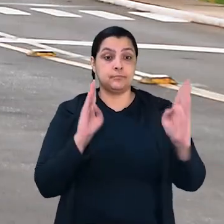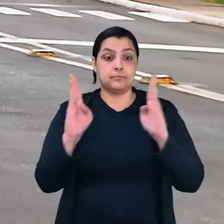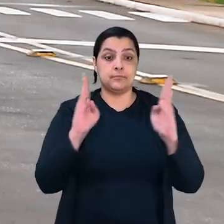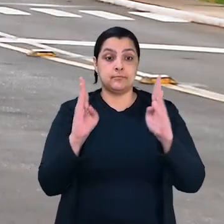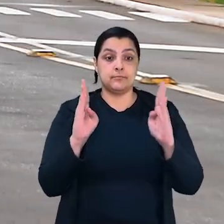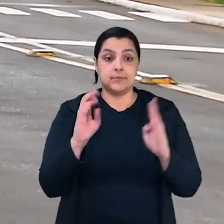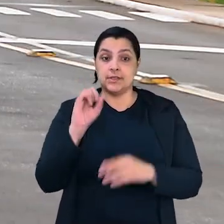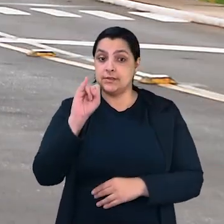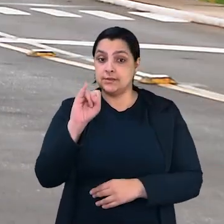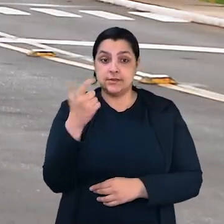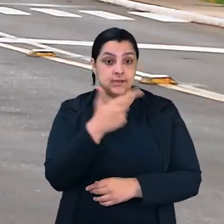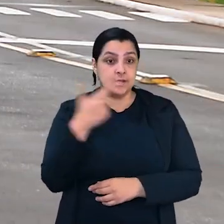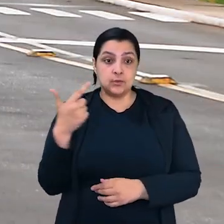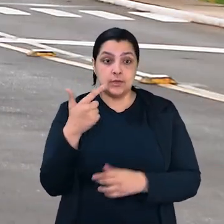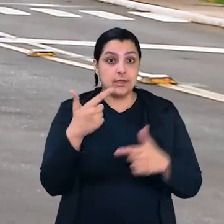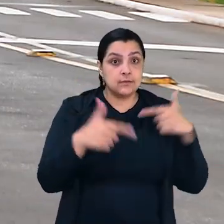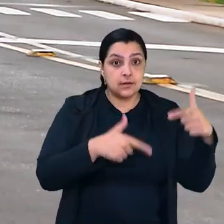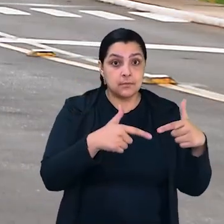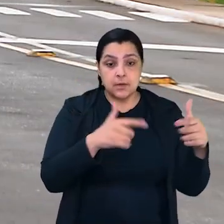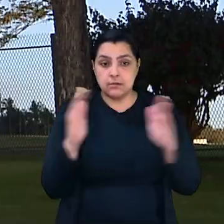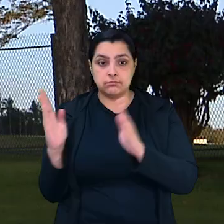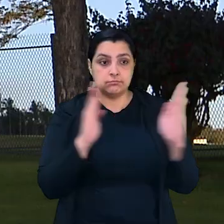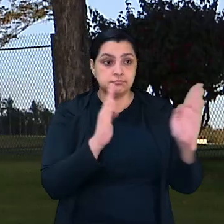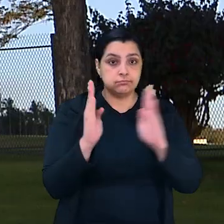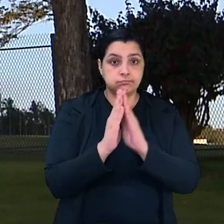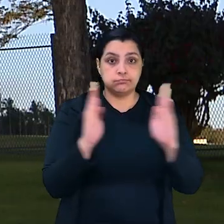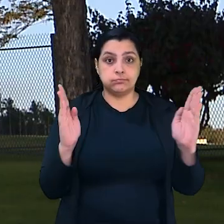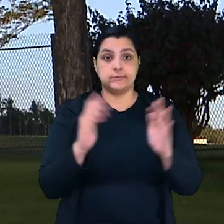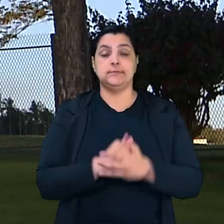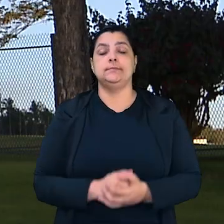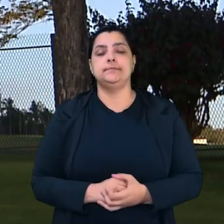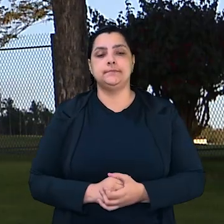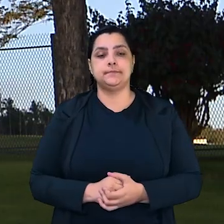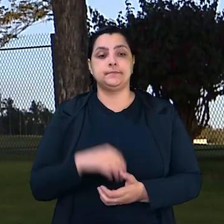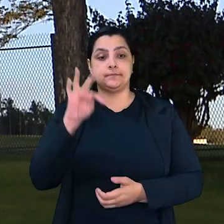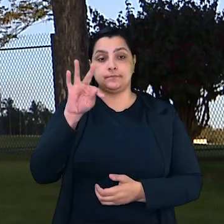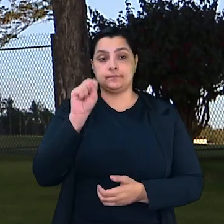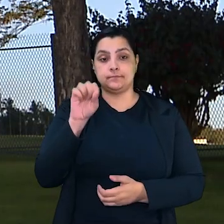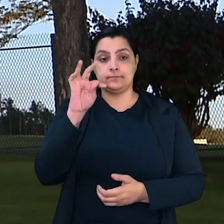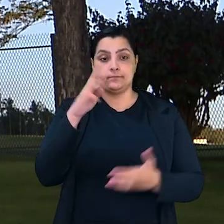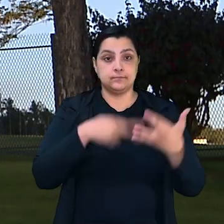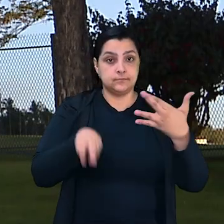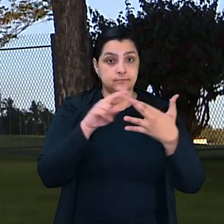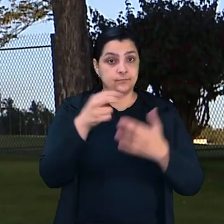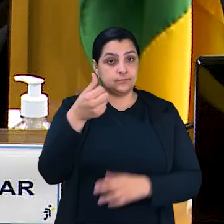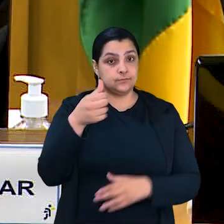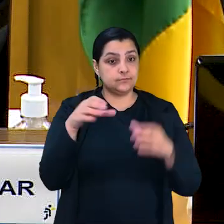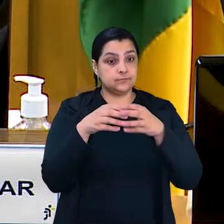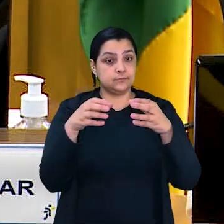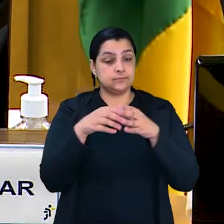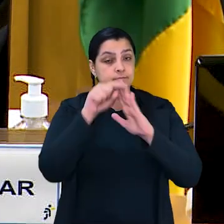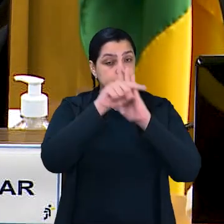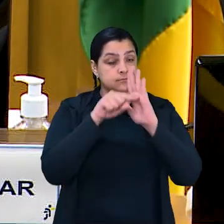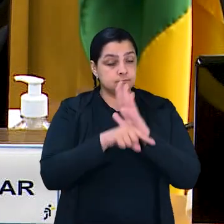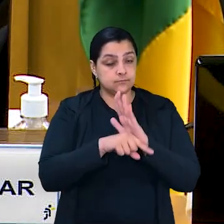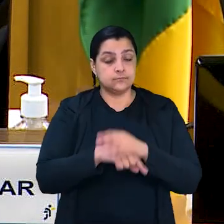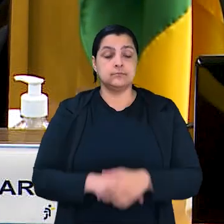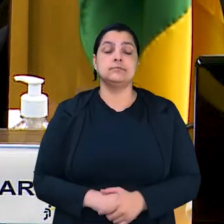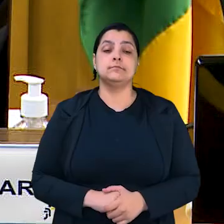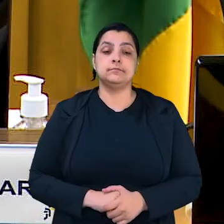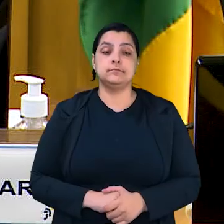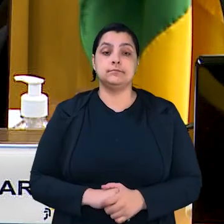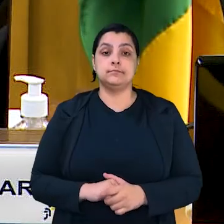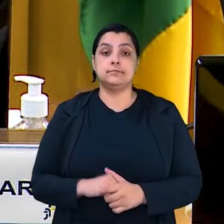inclusive durante o período de entre-safra. No recurso ao Tribunal Superior do Trabalho, analisado pela sexta turma em